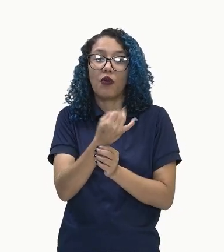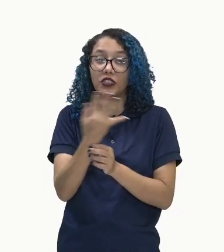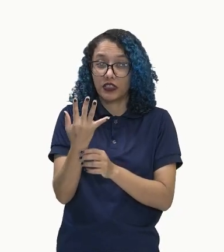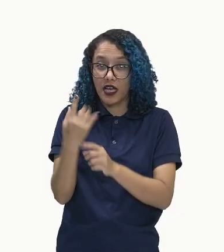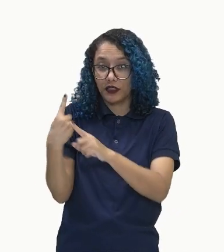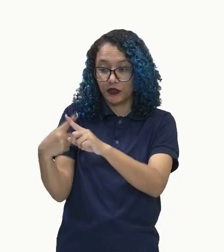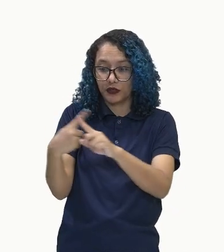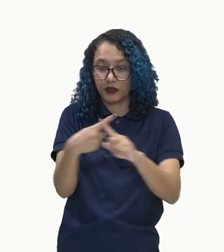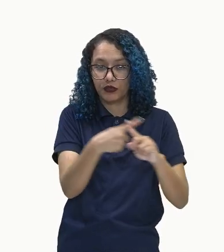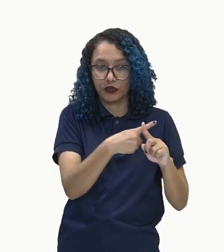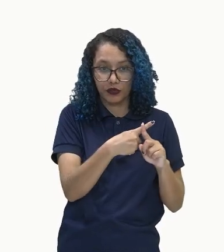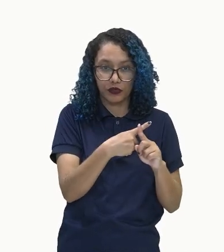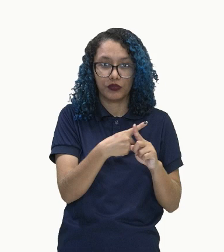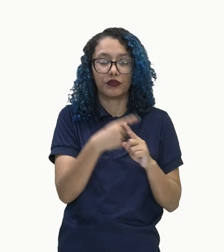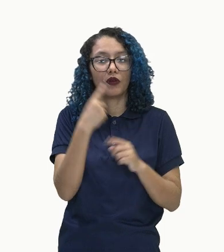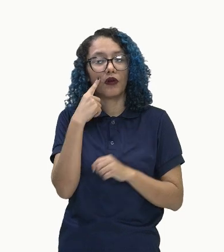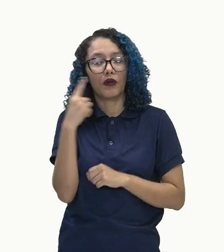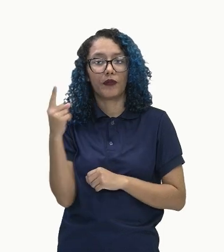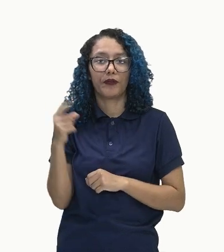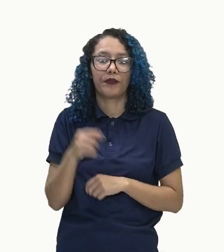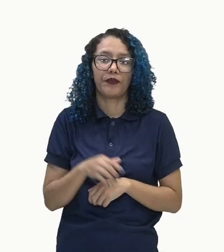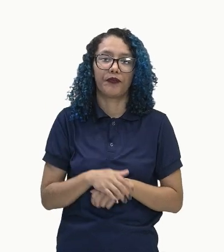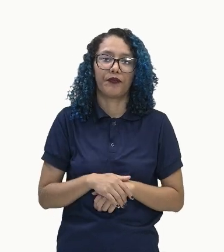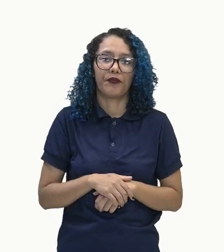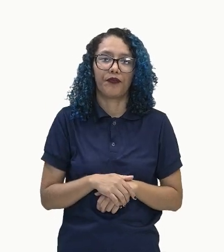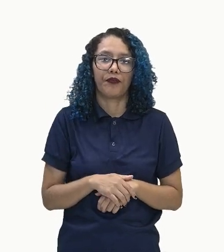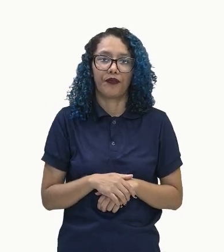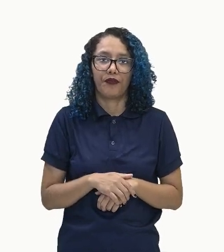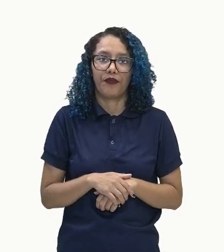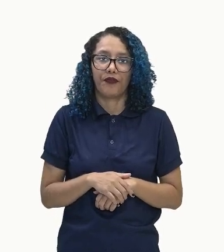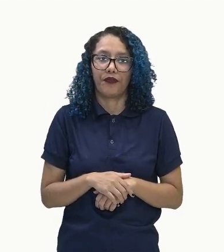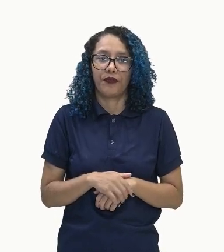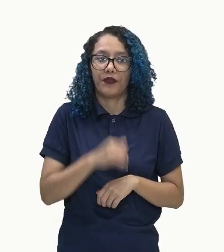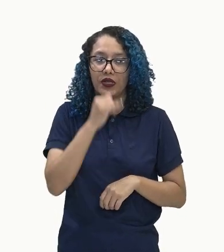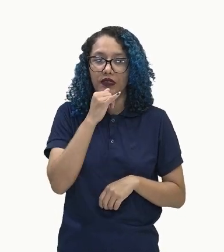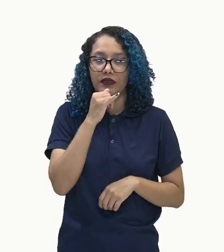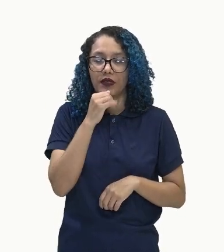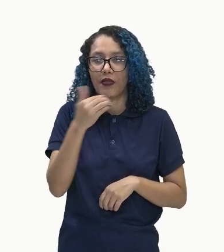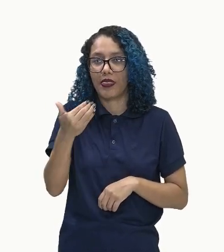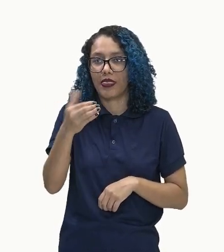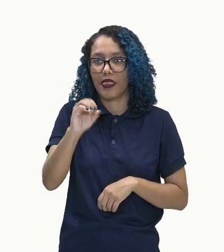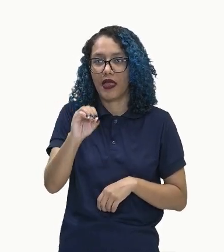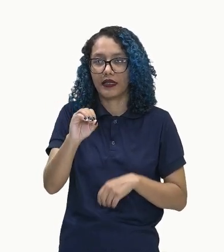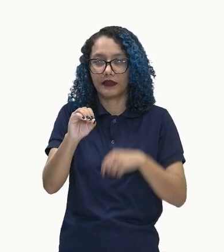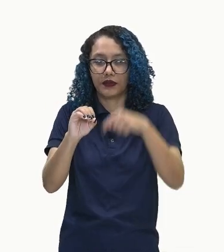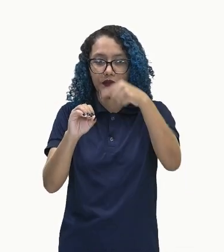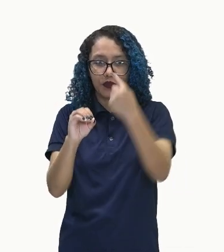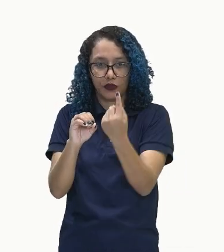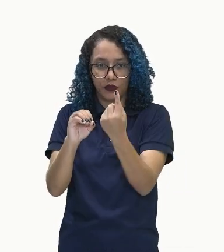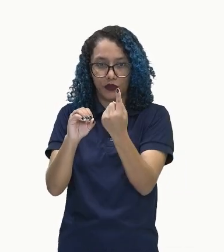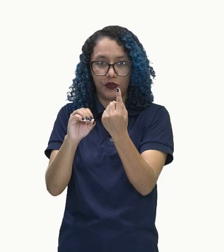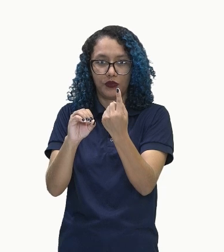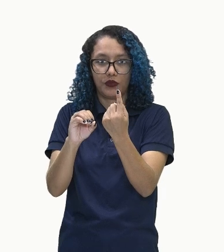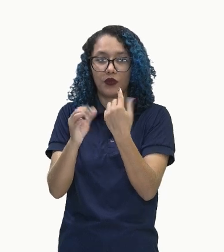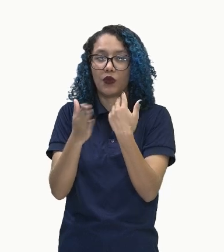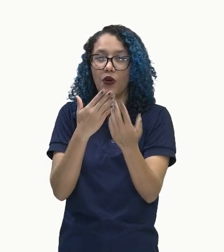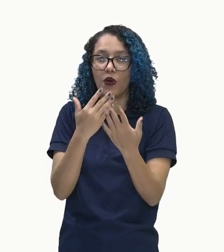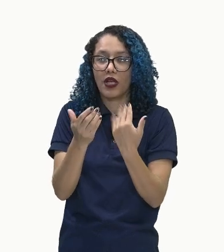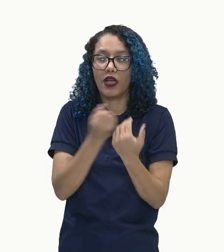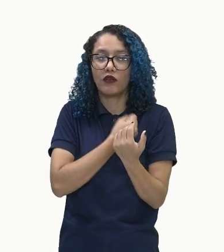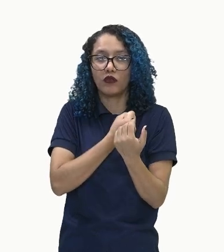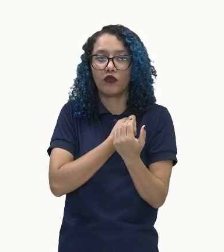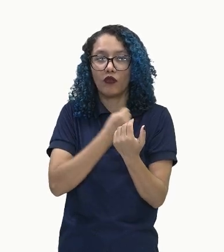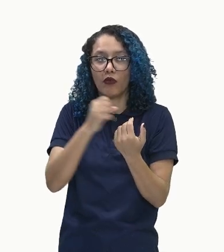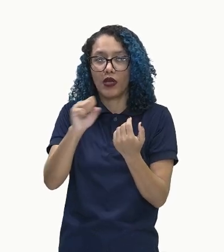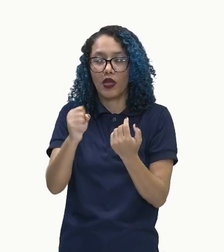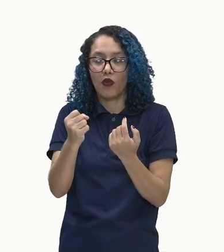temos. Acompanha aqui com o professor. Nós temos 10 elevado ao expoente 1. Ah, atenção, qualquer número elevado ao expoente